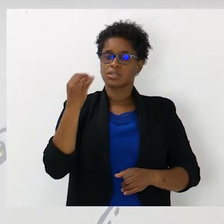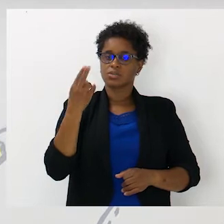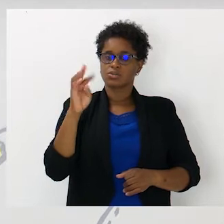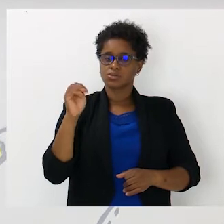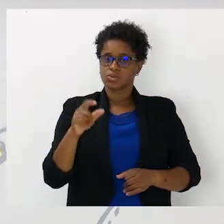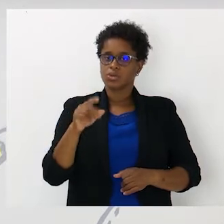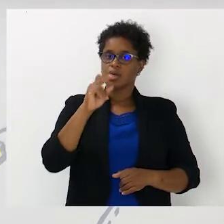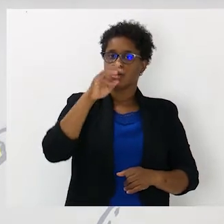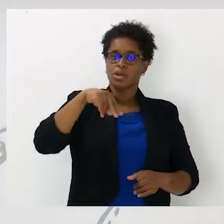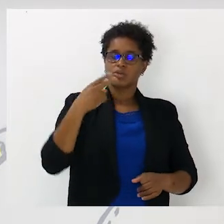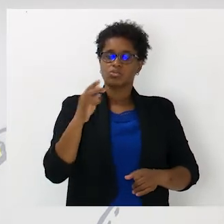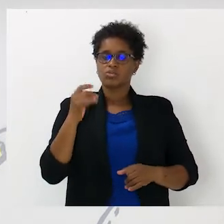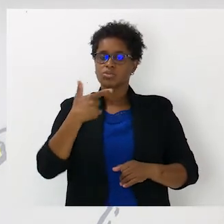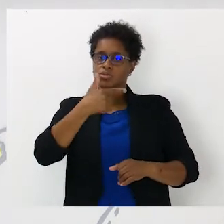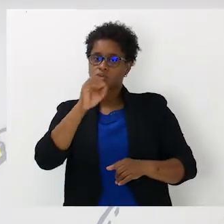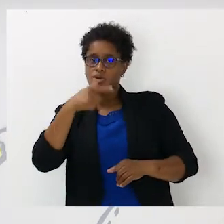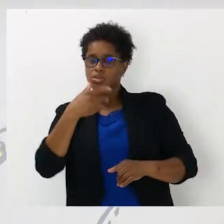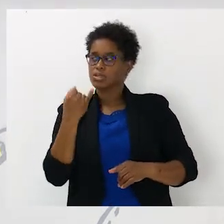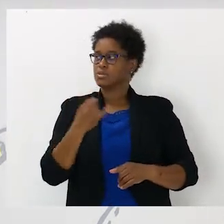Anubis, Tote,